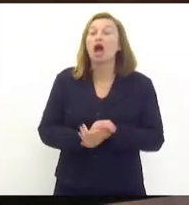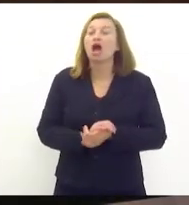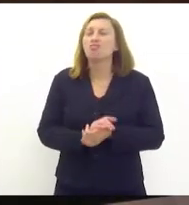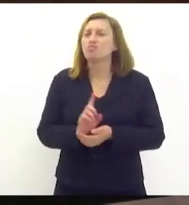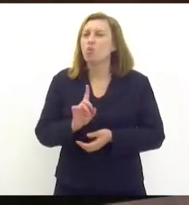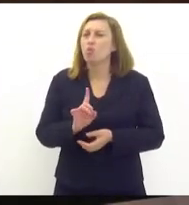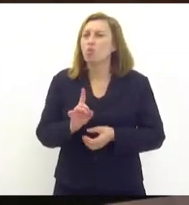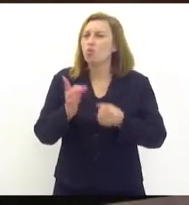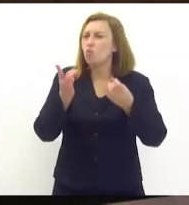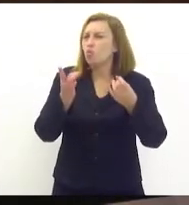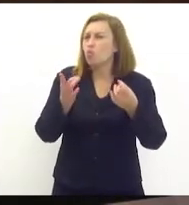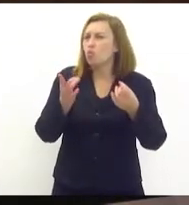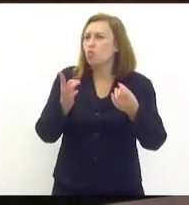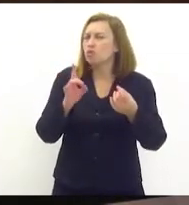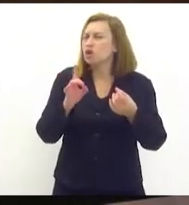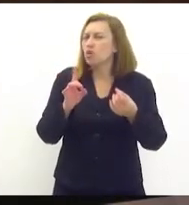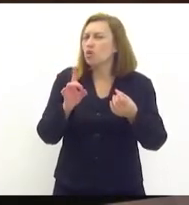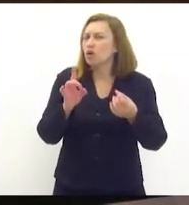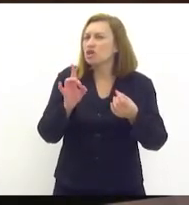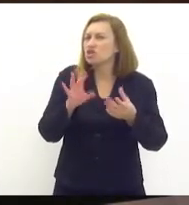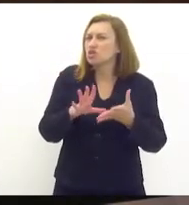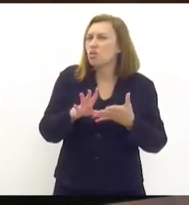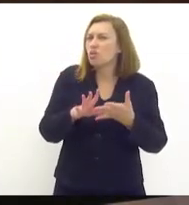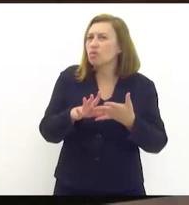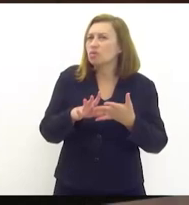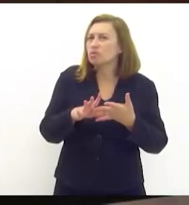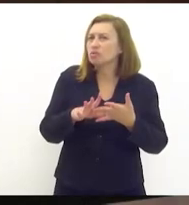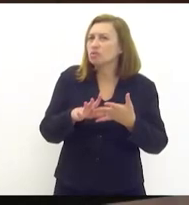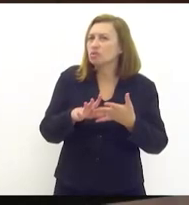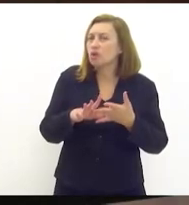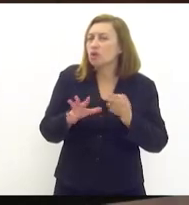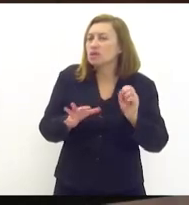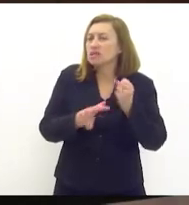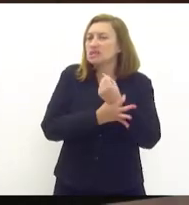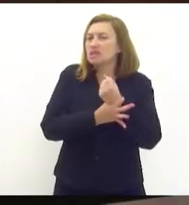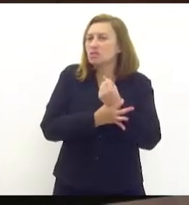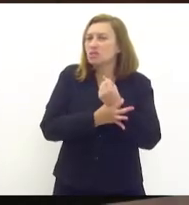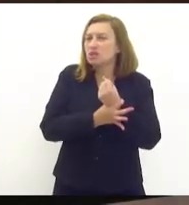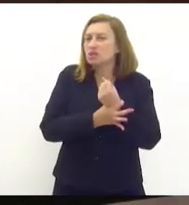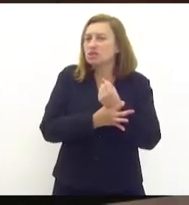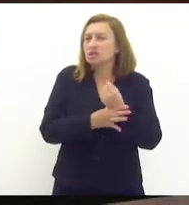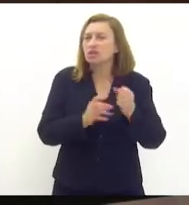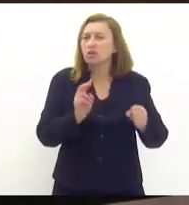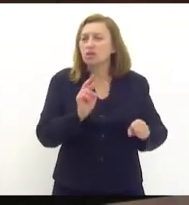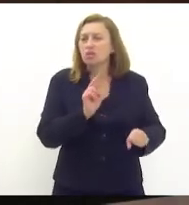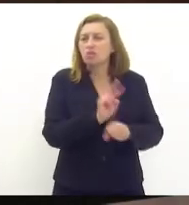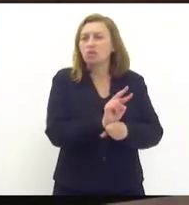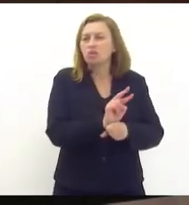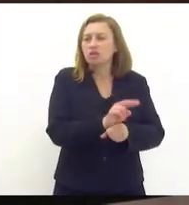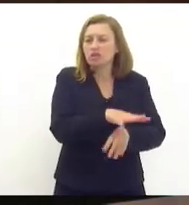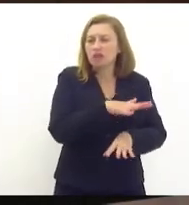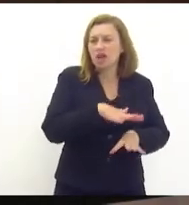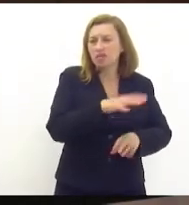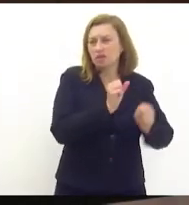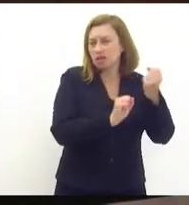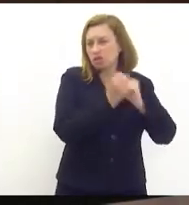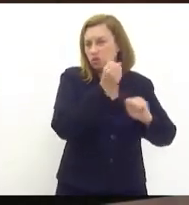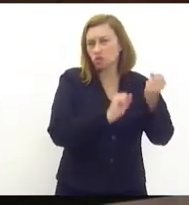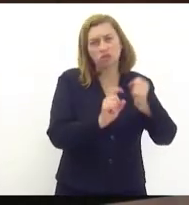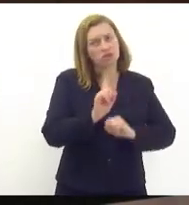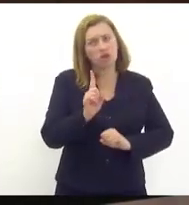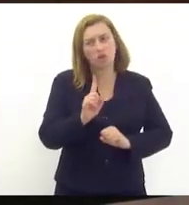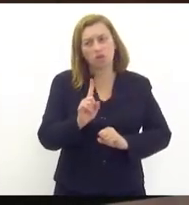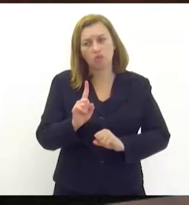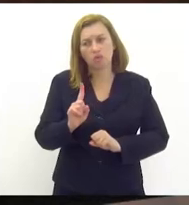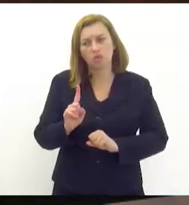não se trata simplesmente de proteger um setor da indústria estado ele proteger a nossa cultura porque